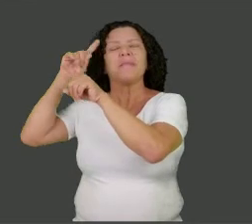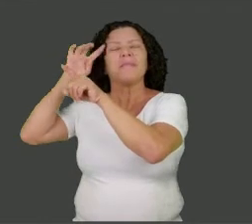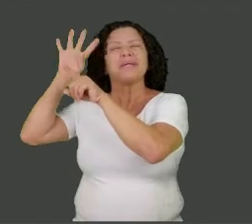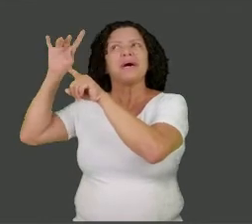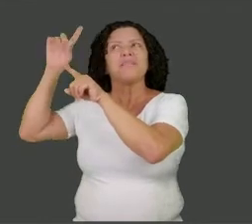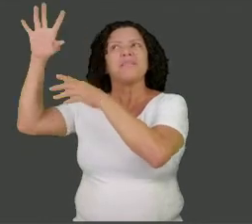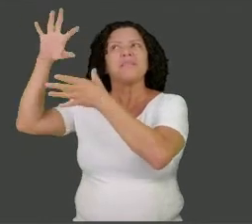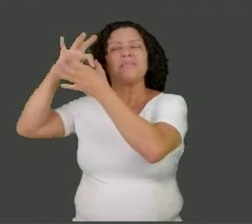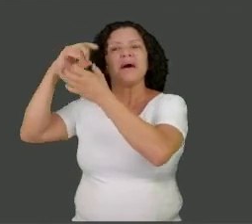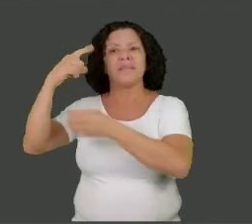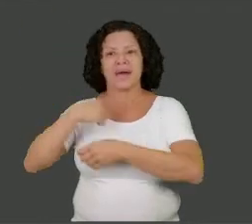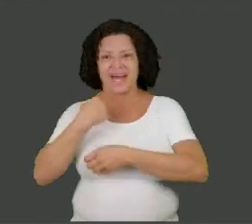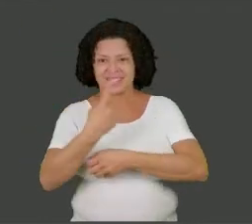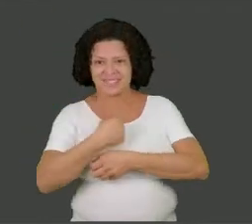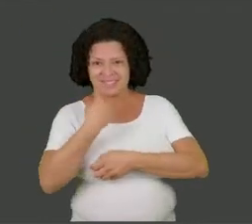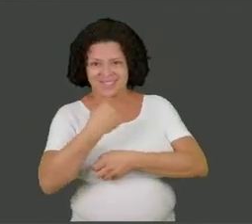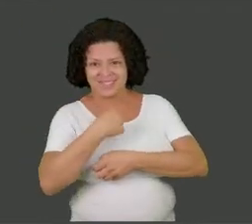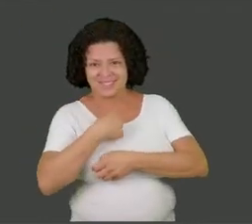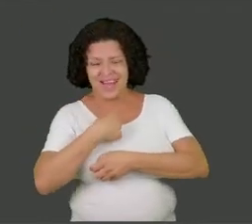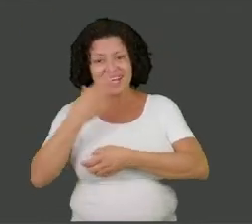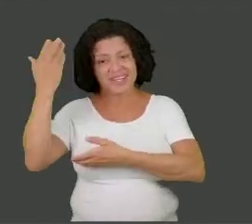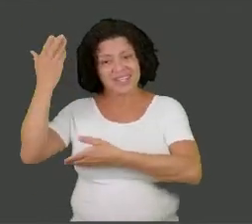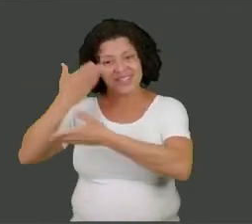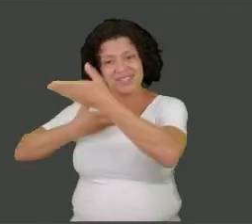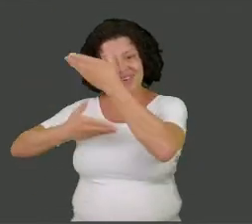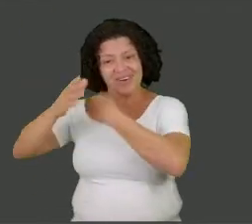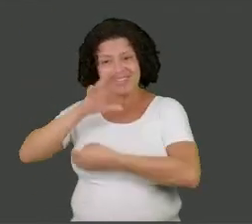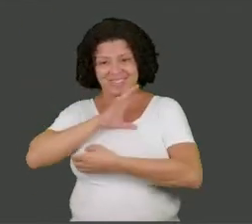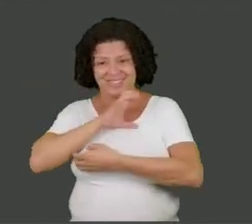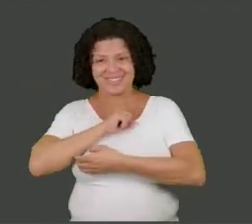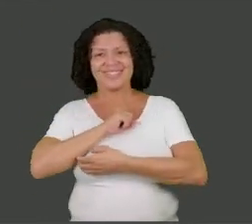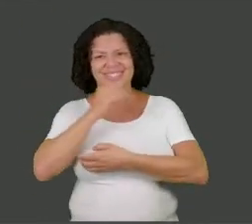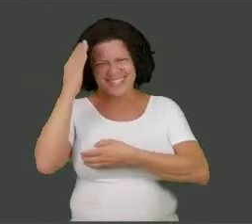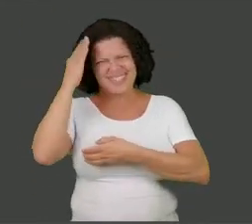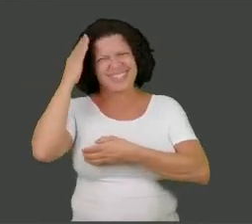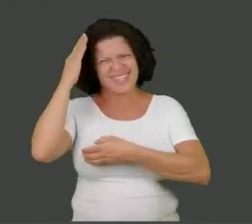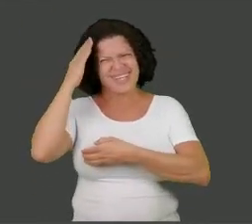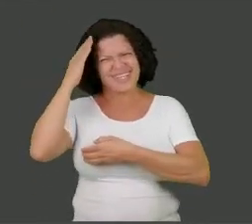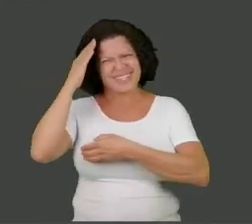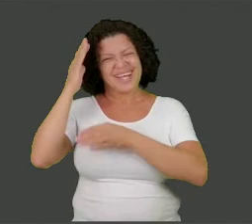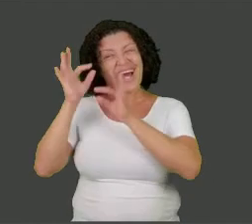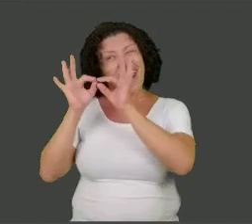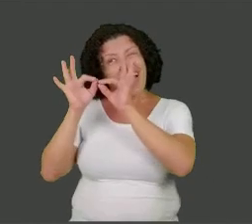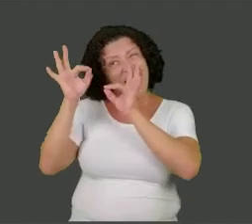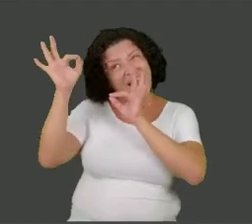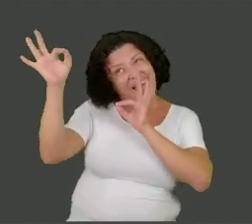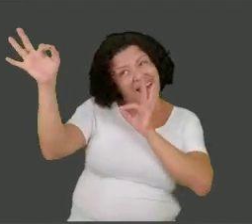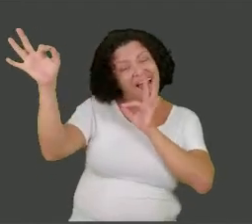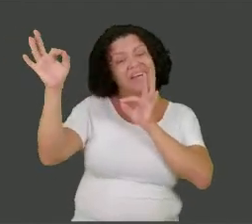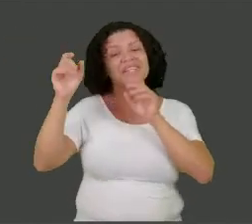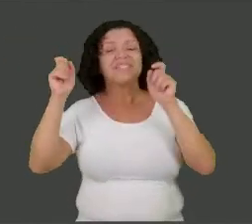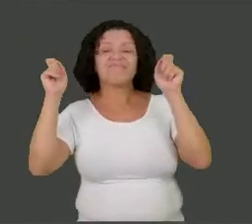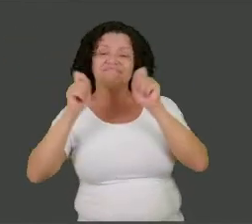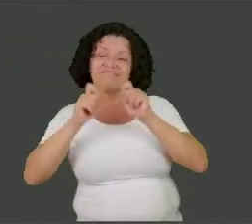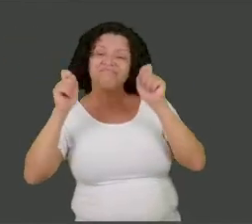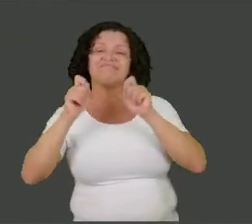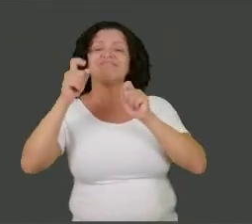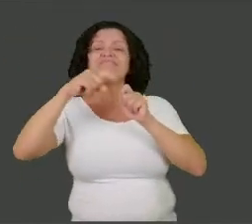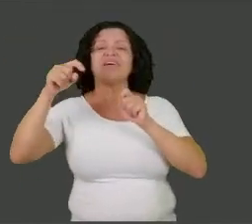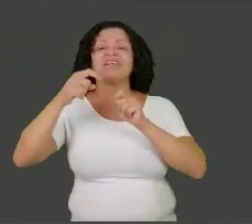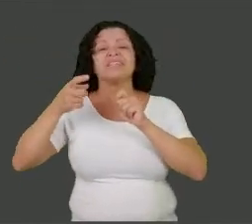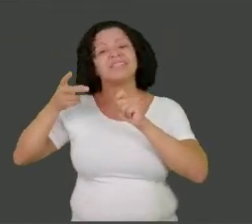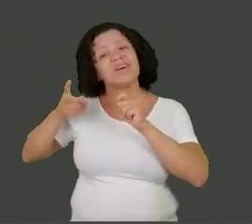mesmos pensamentos para nós, e essa troca amorosa, mesmo que à distância, é o combustível para que a